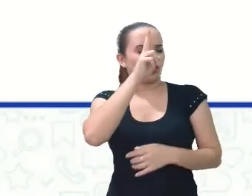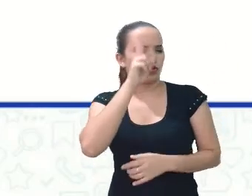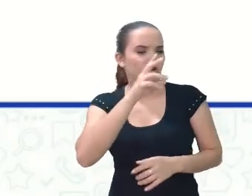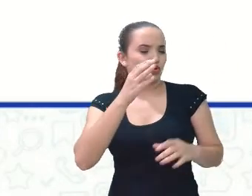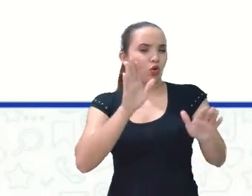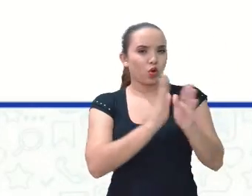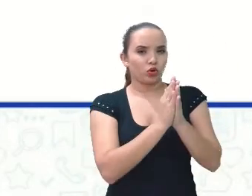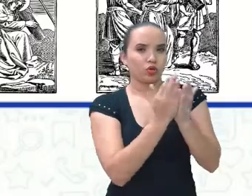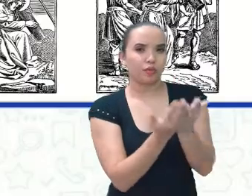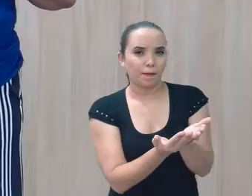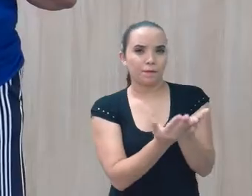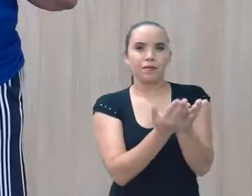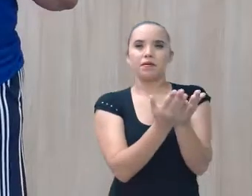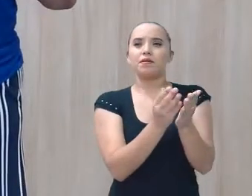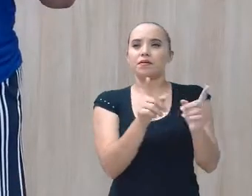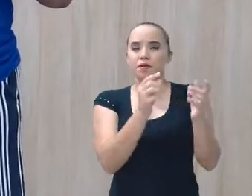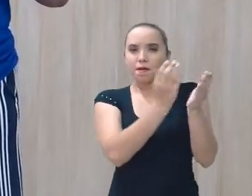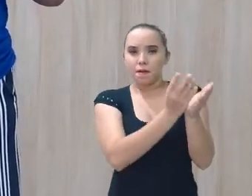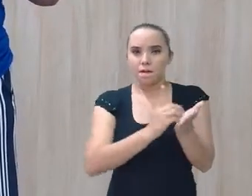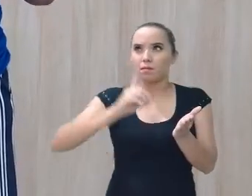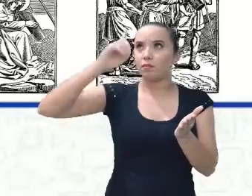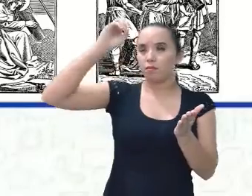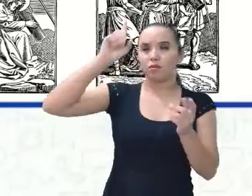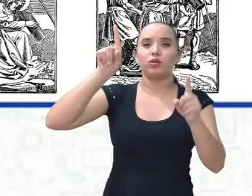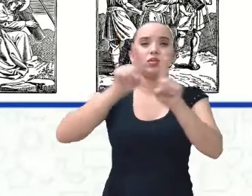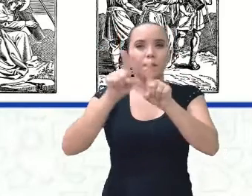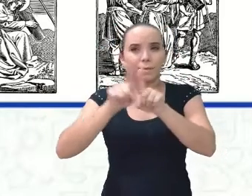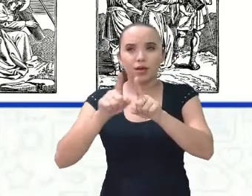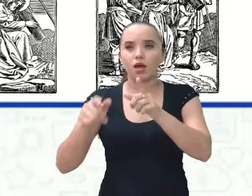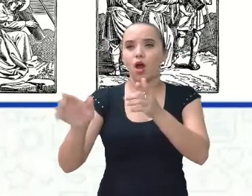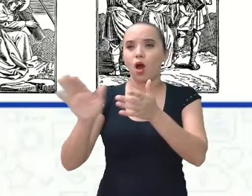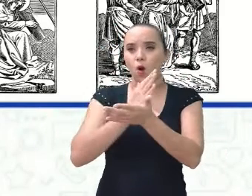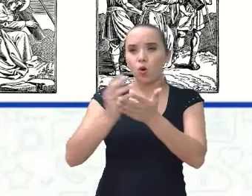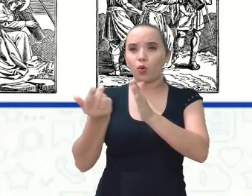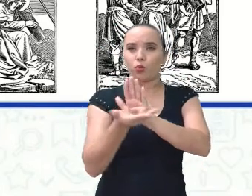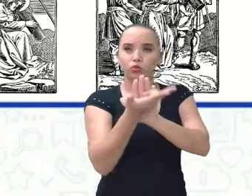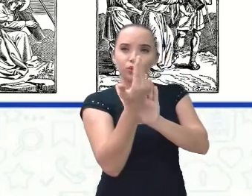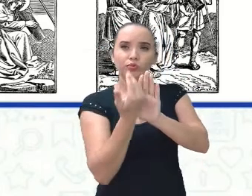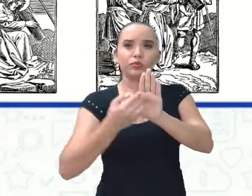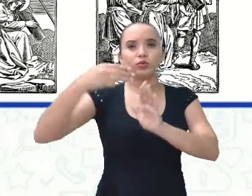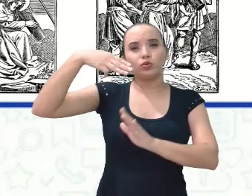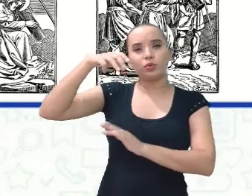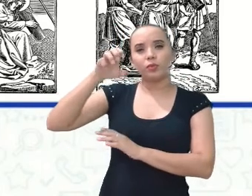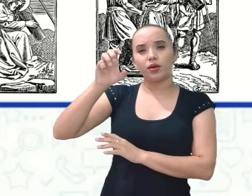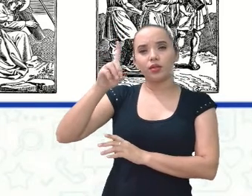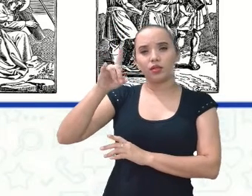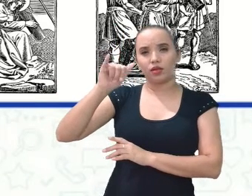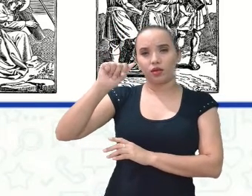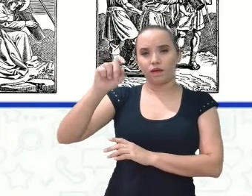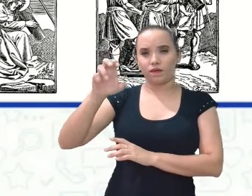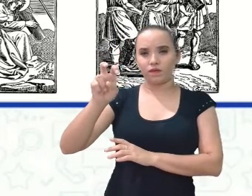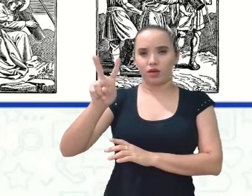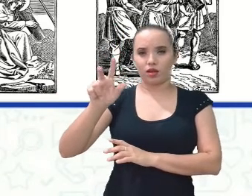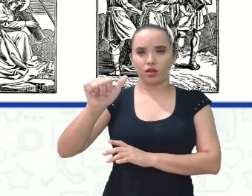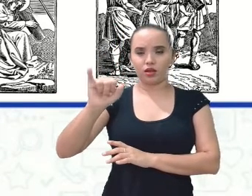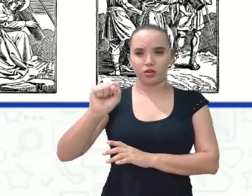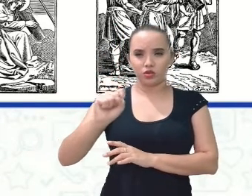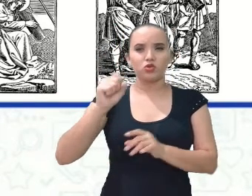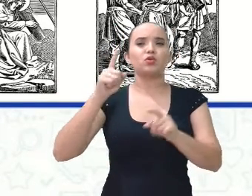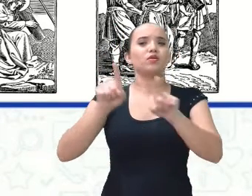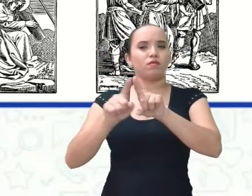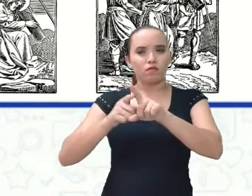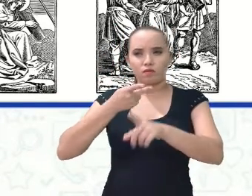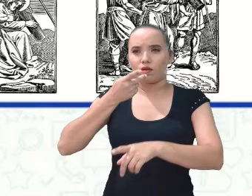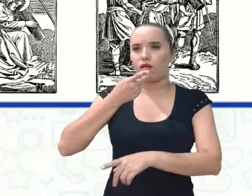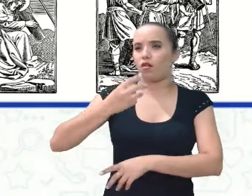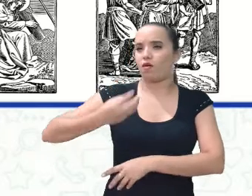de catequese, né, as gravuras medievais também, os retábulos, né, que contavam a história da vida de Cristo,